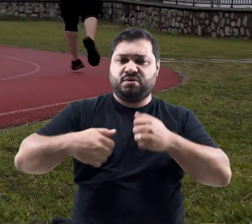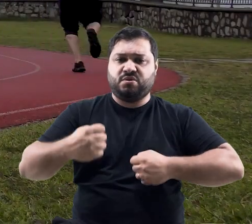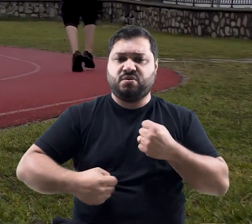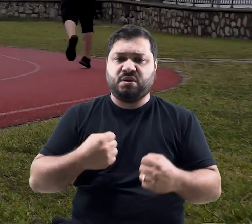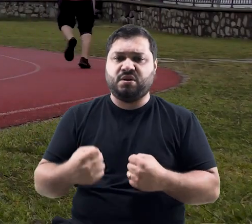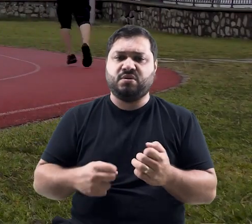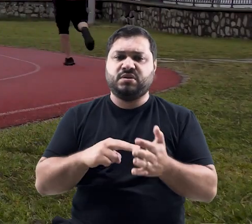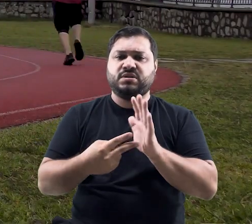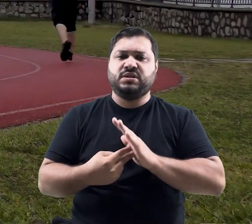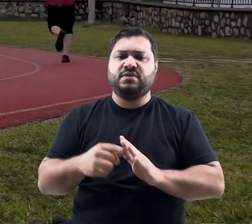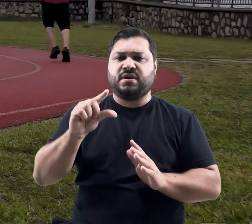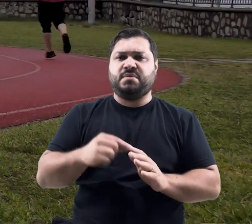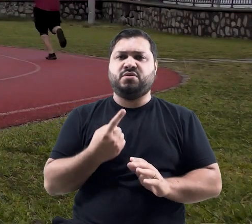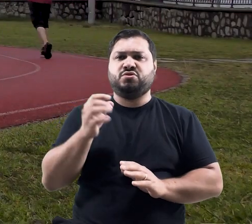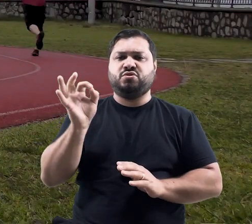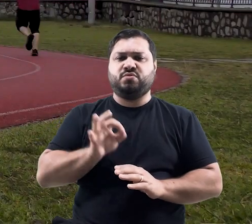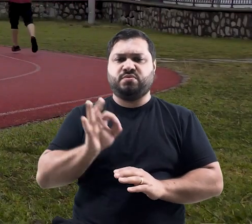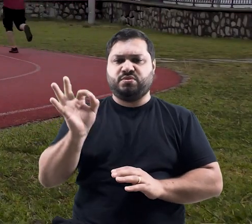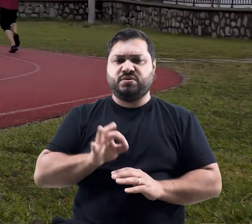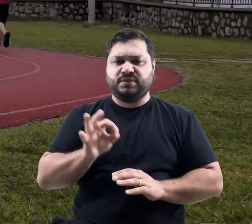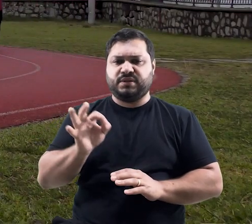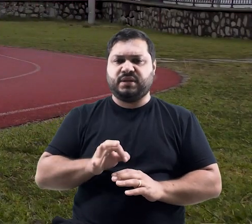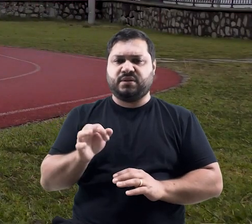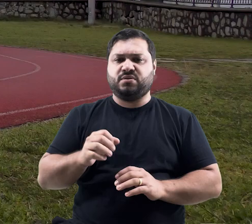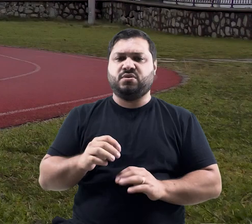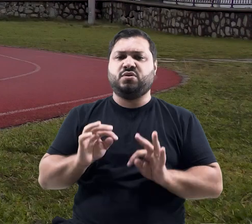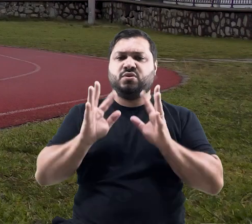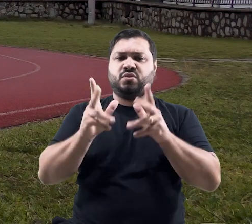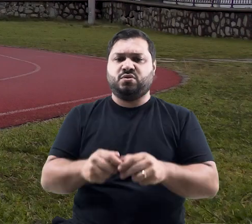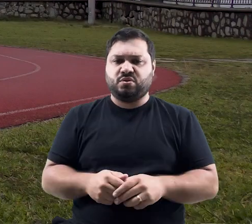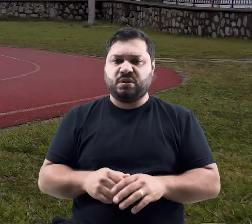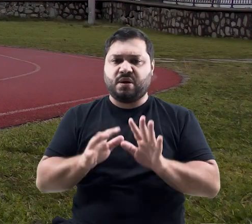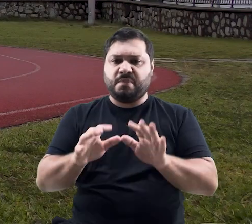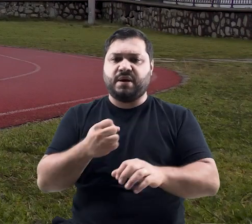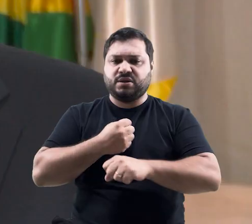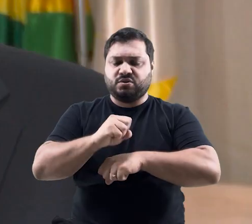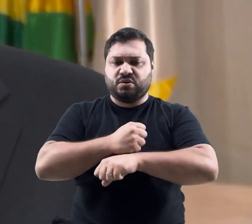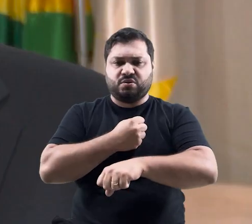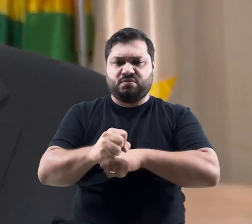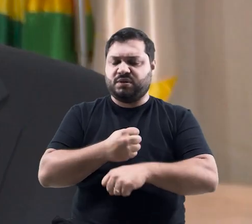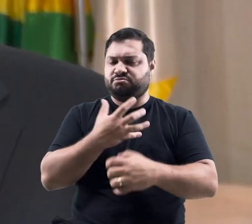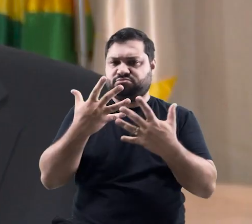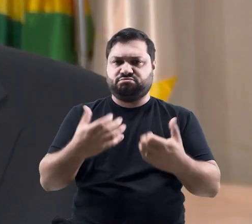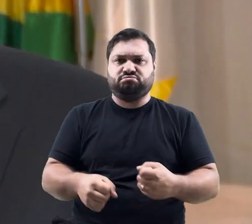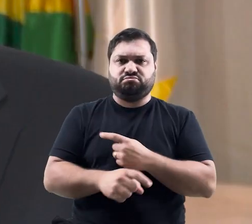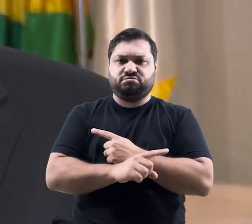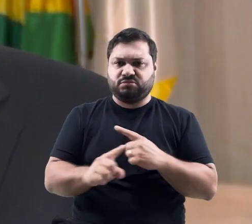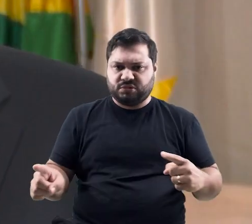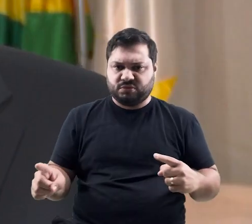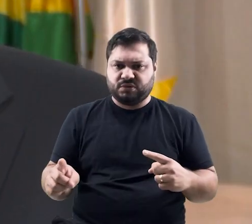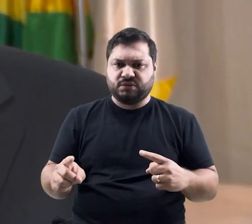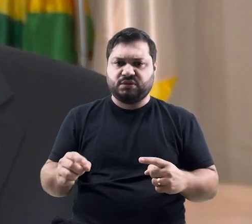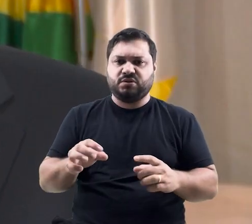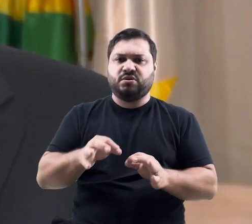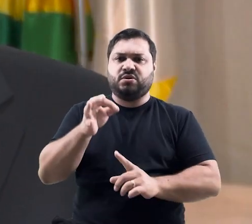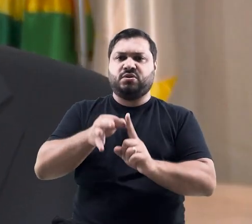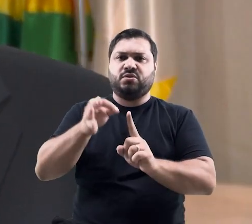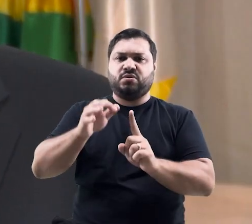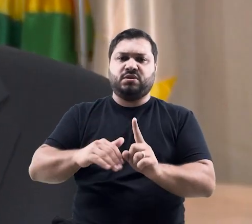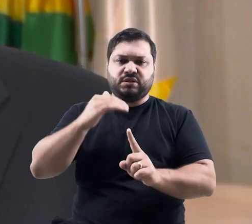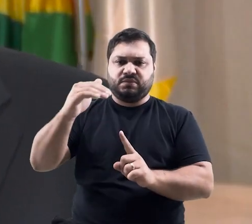que deixou de percorrer representam menos de 1% do percurso total. Mas o argumento não convenceu